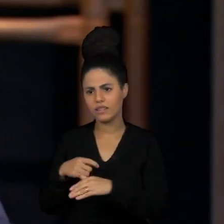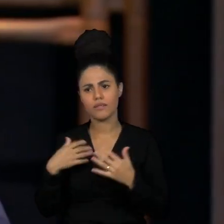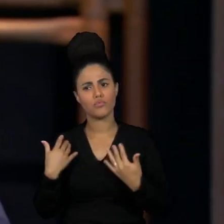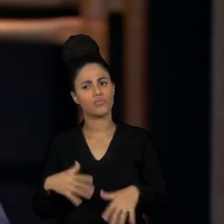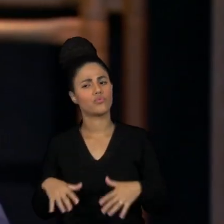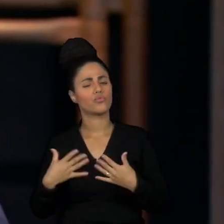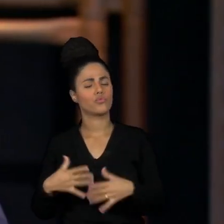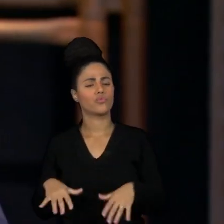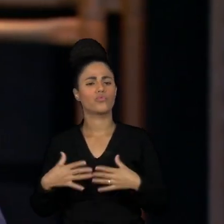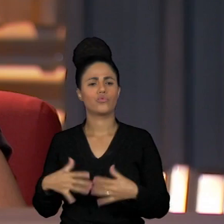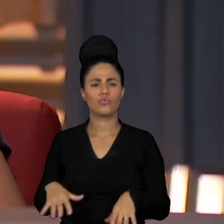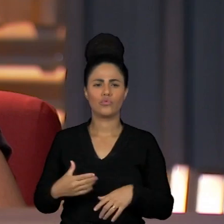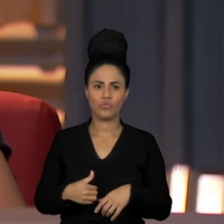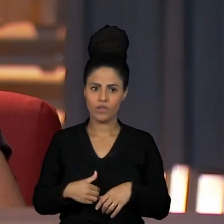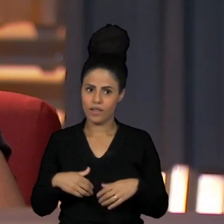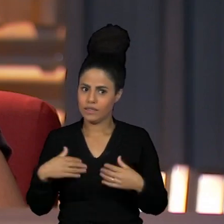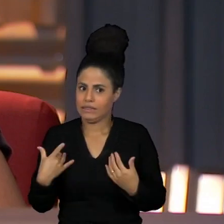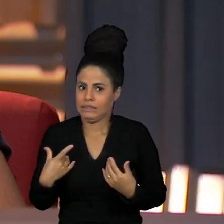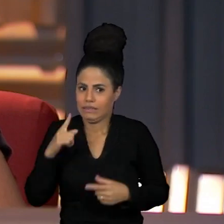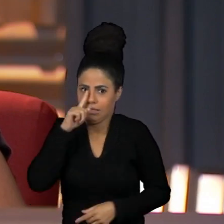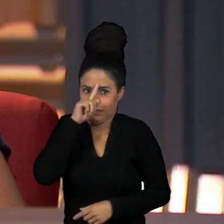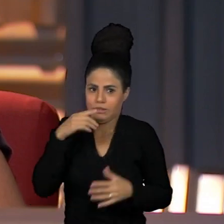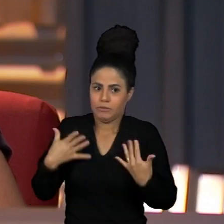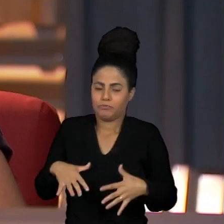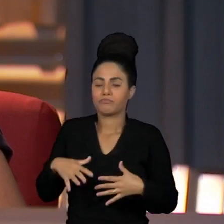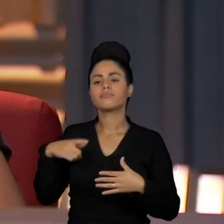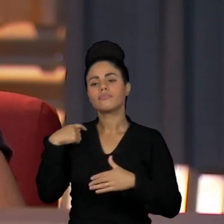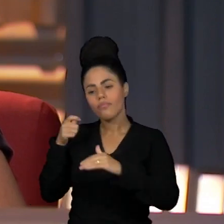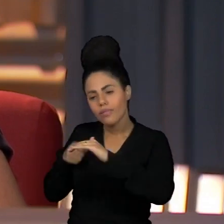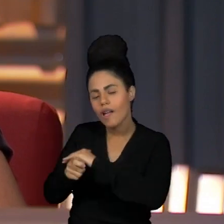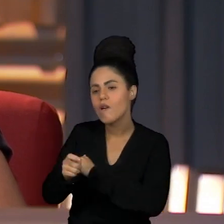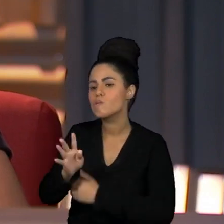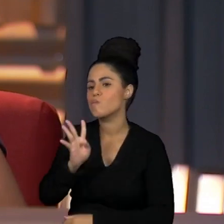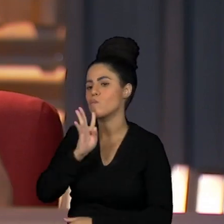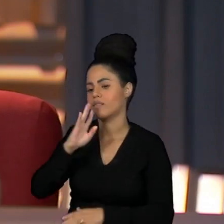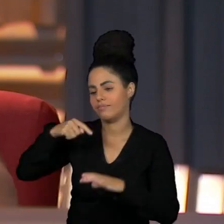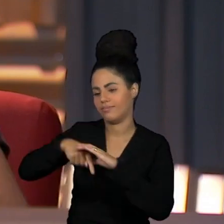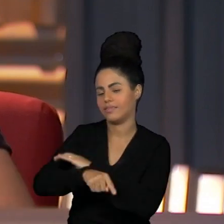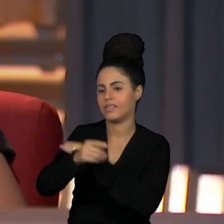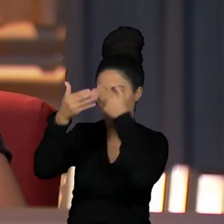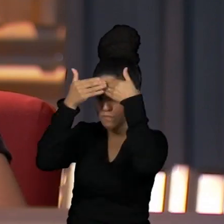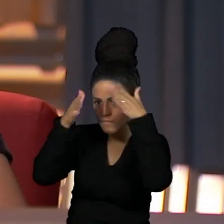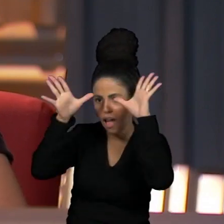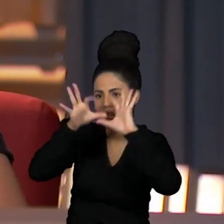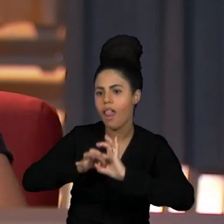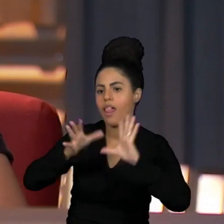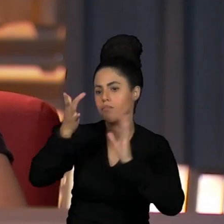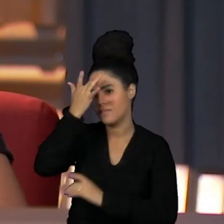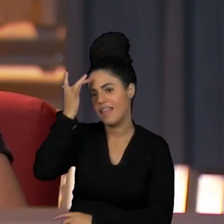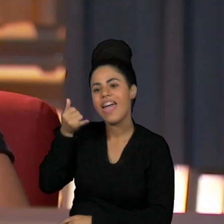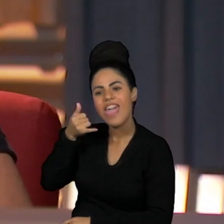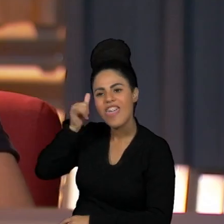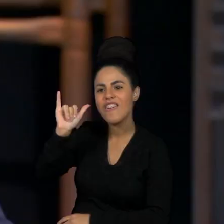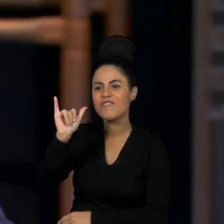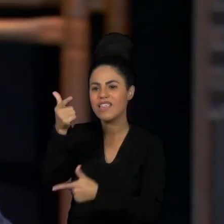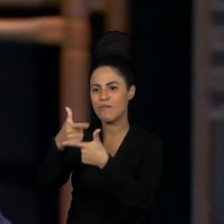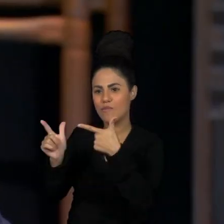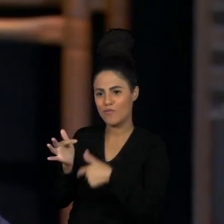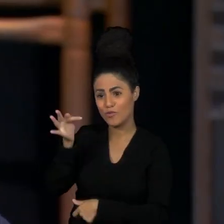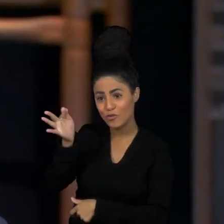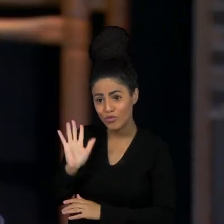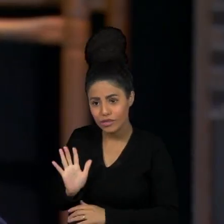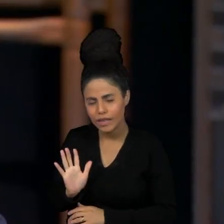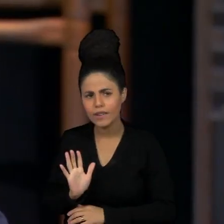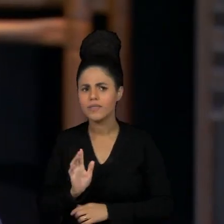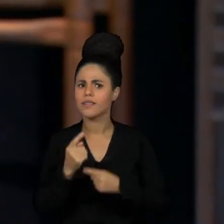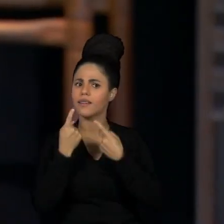Entendeu? Então, eu acho que o conhecimento, ele liberta muito a pessoa de cair nessas ciladas aí do mercado financeiro. Você está fazendo uma